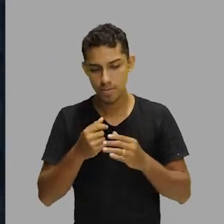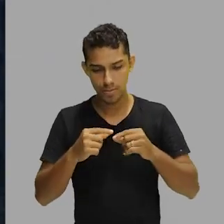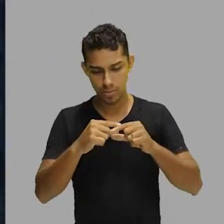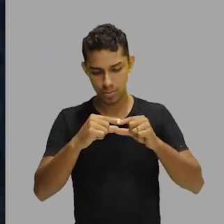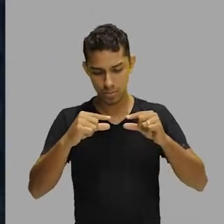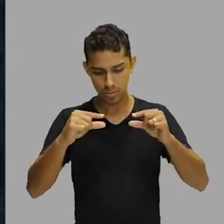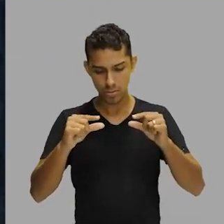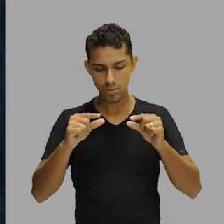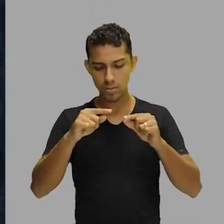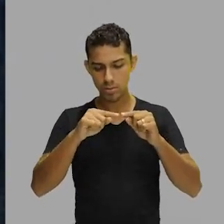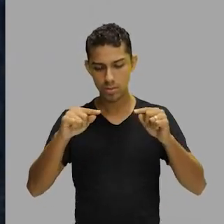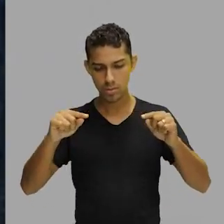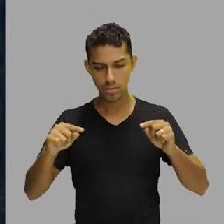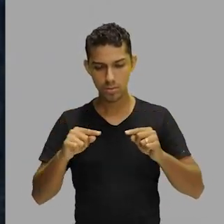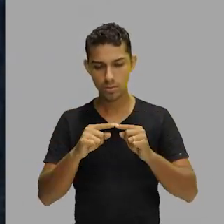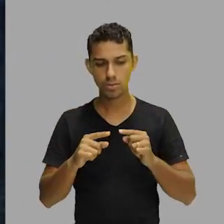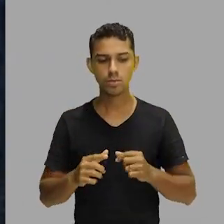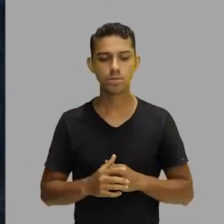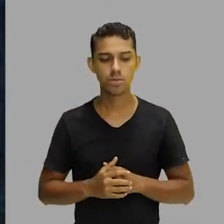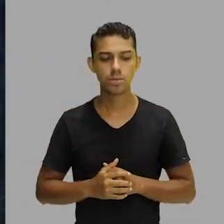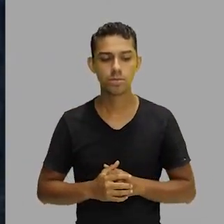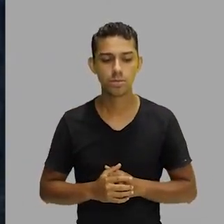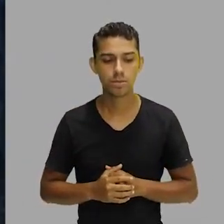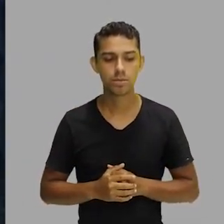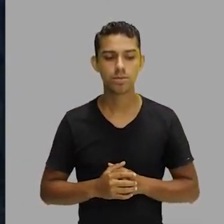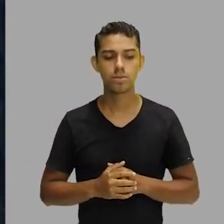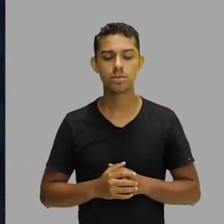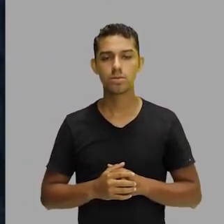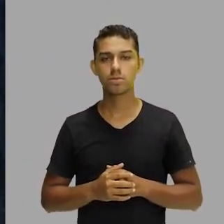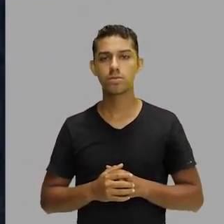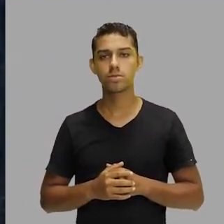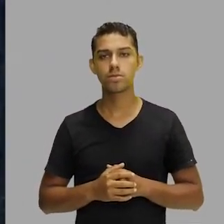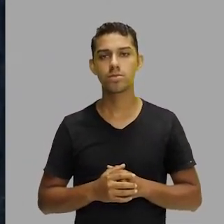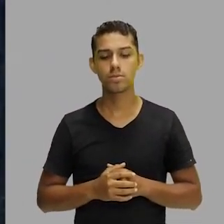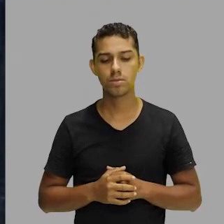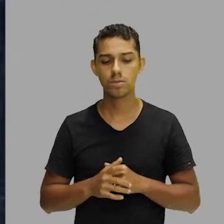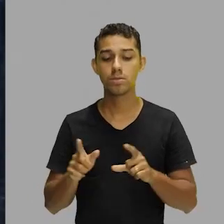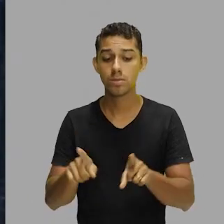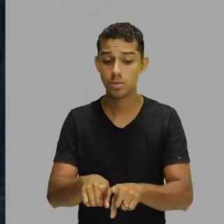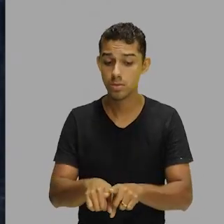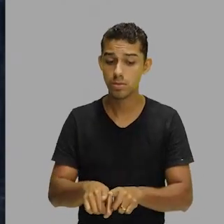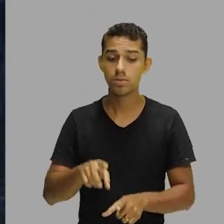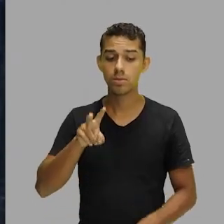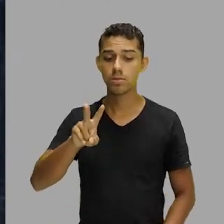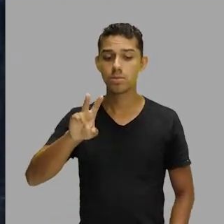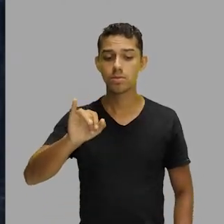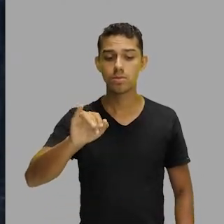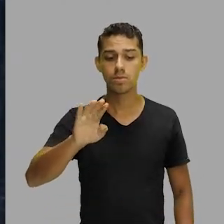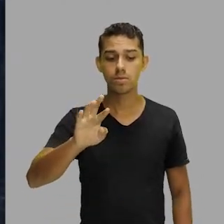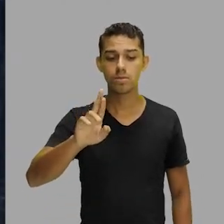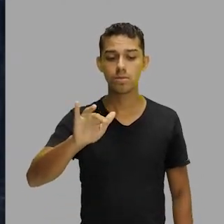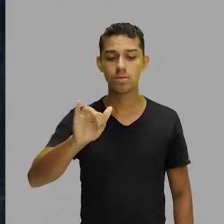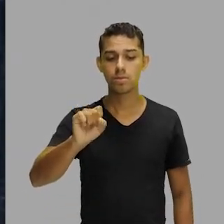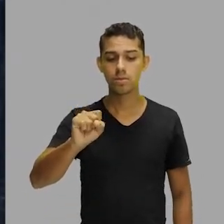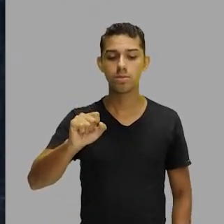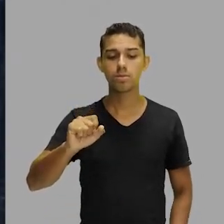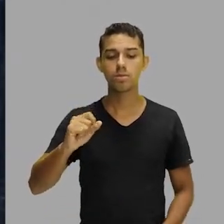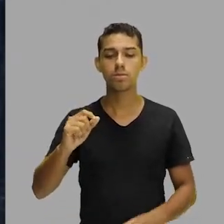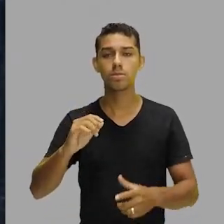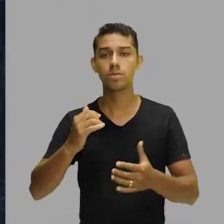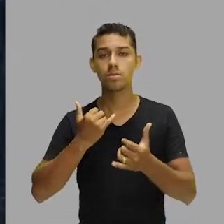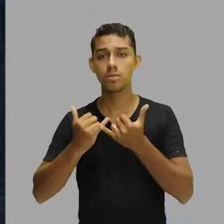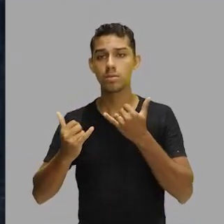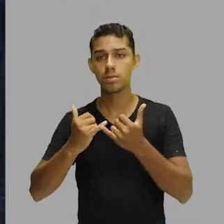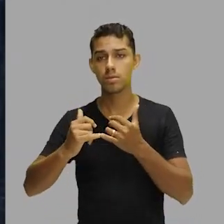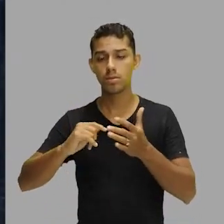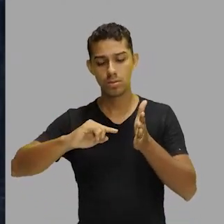Retinho, ok? É um comprimido em cápsula bem retinho. O vibrião, ele tem um formato de vírgula. Basta você